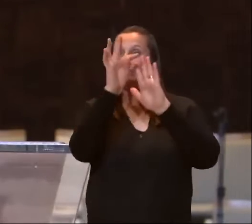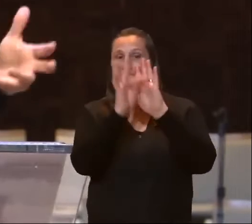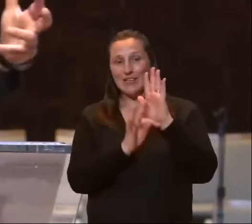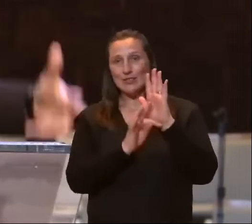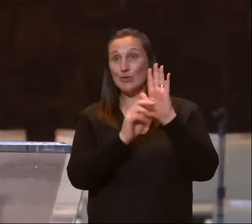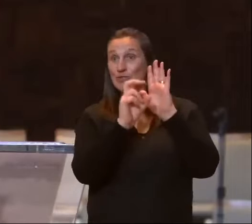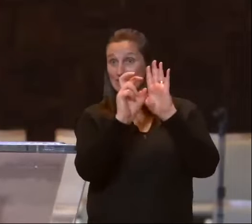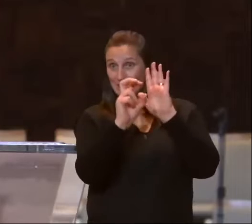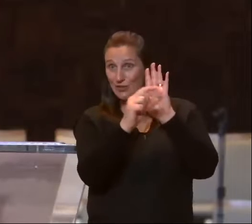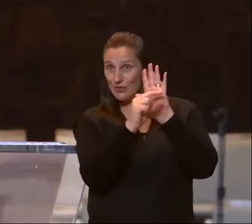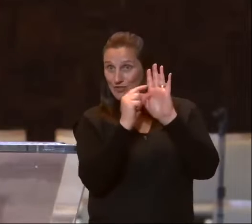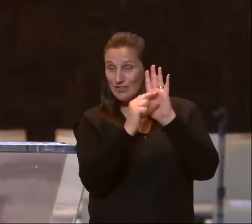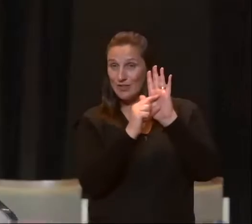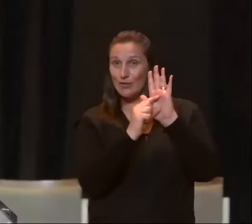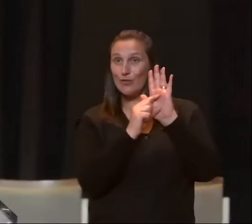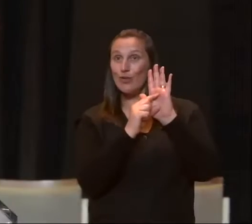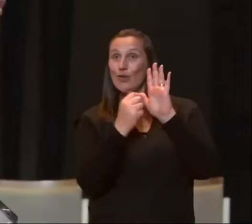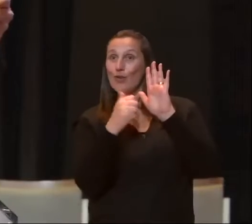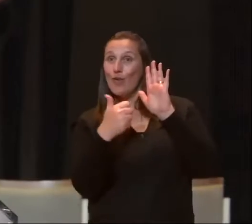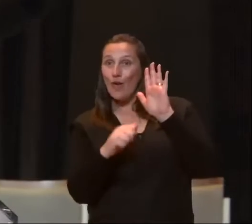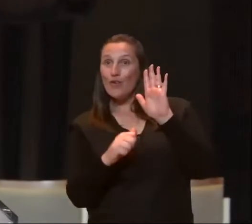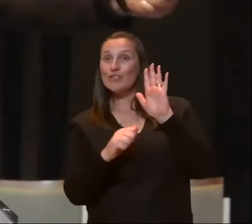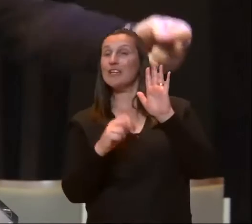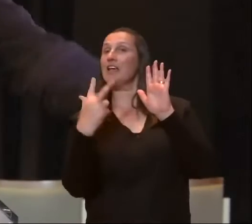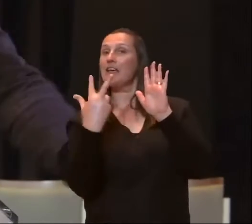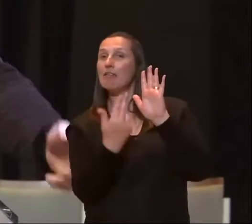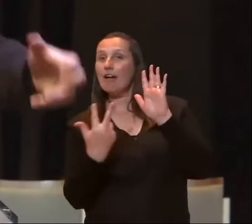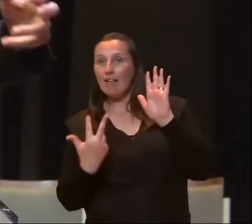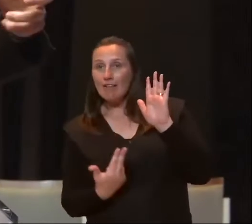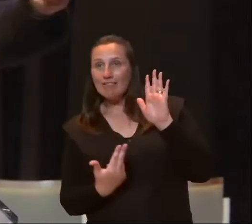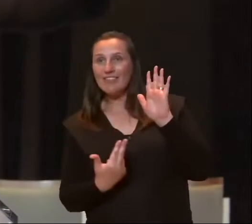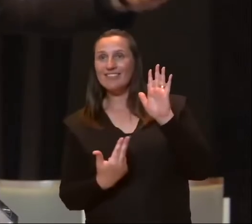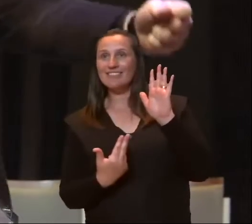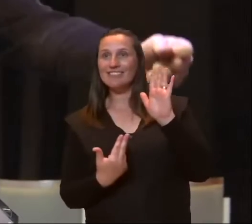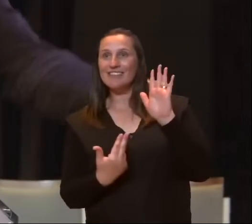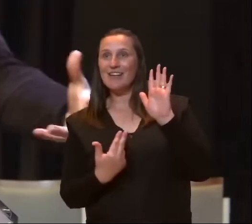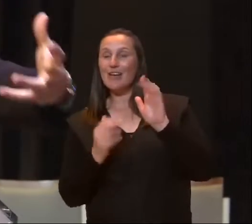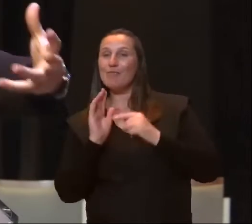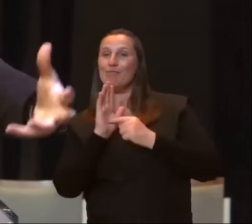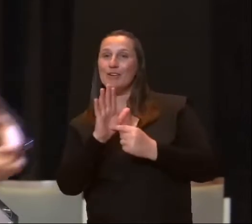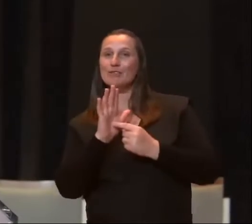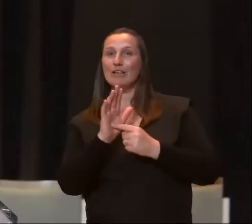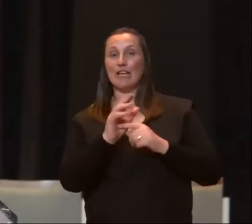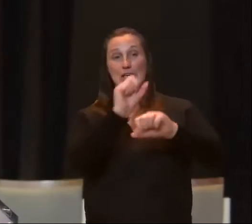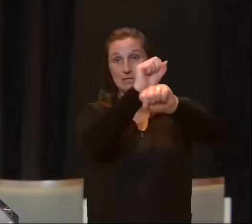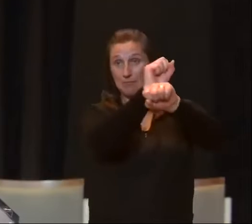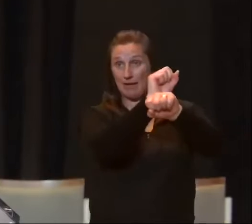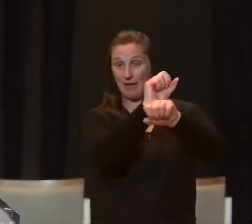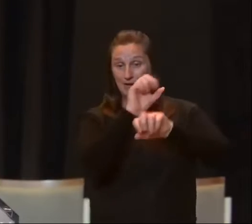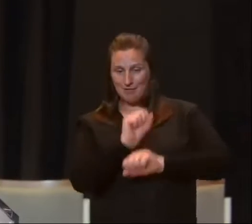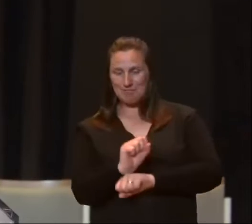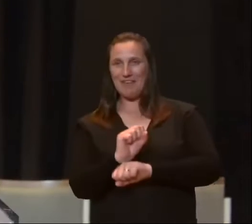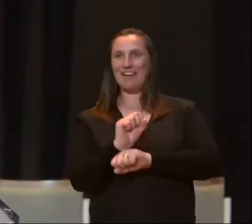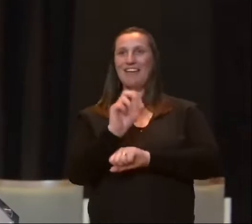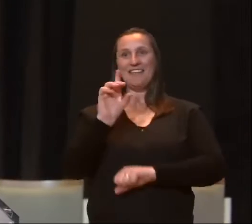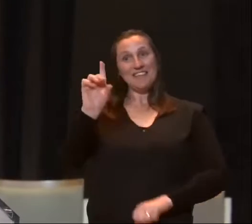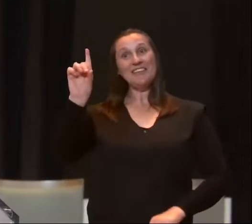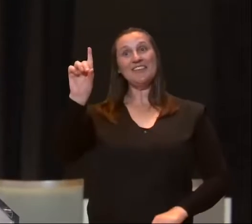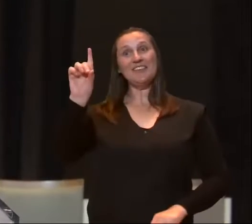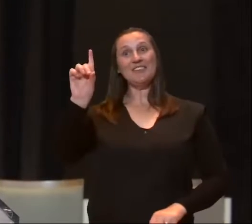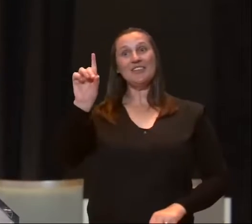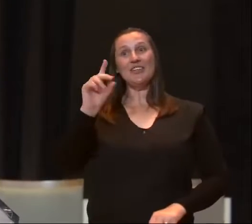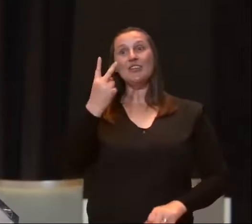fosse um refrão da canção. Ele está dando uma ênfase, espera em Deus. E ele conclui dizendo, espera em